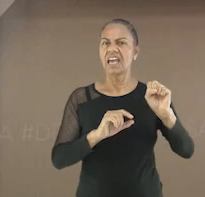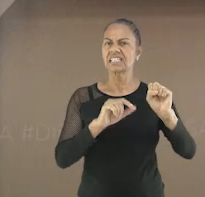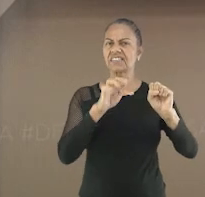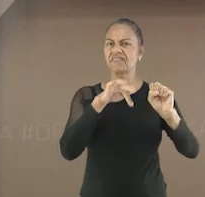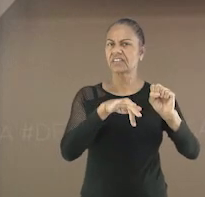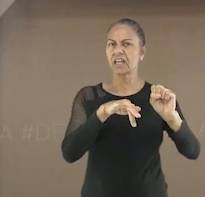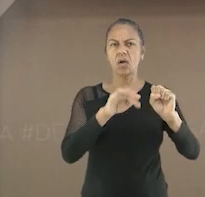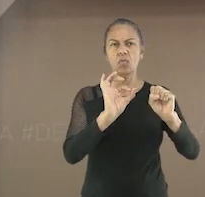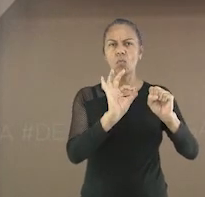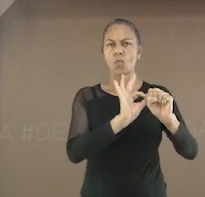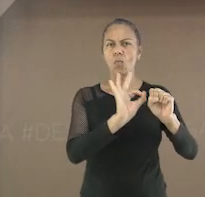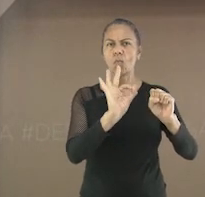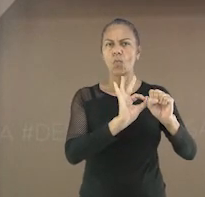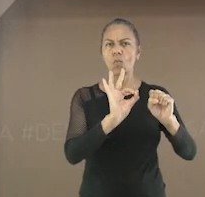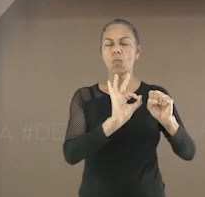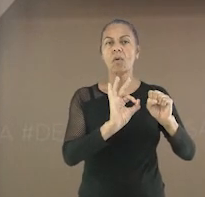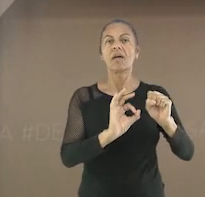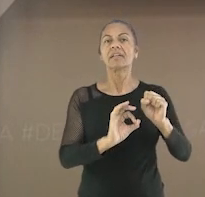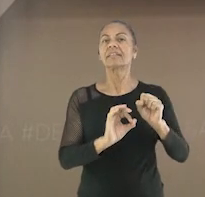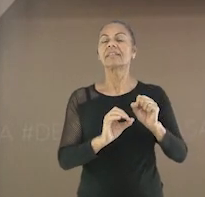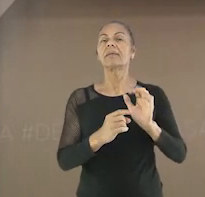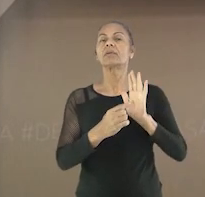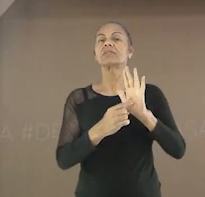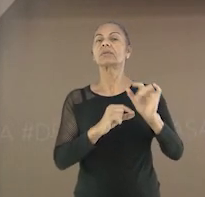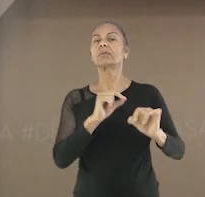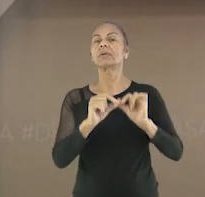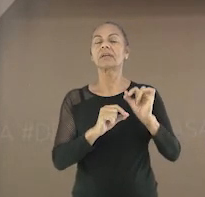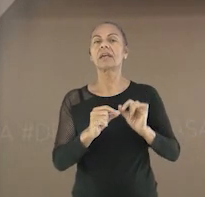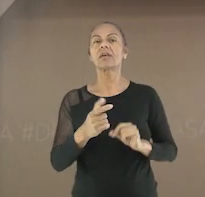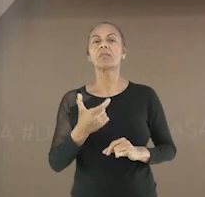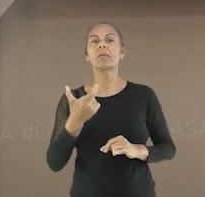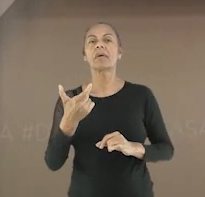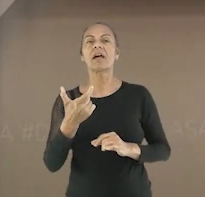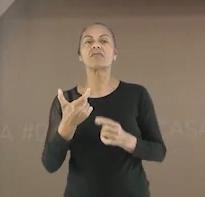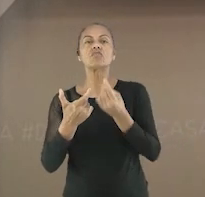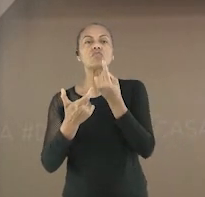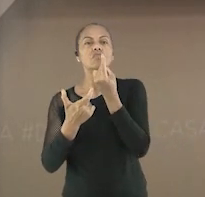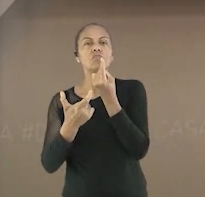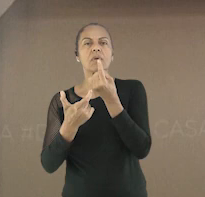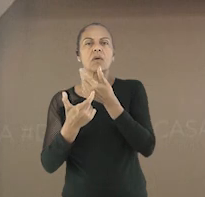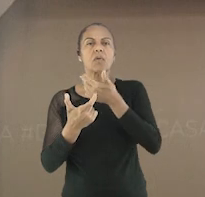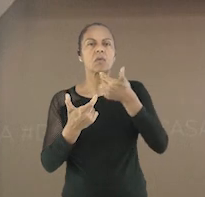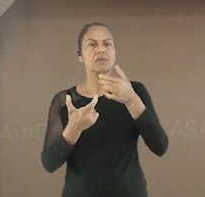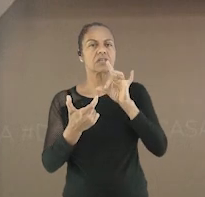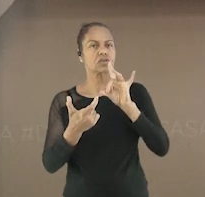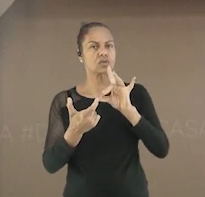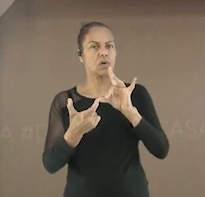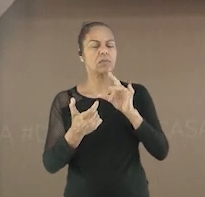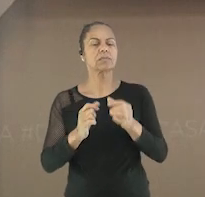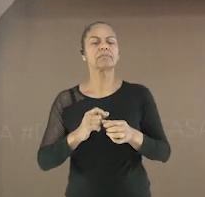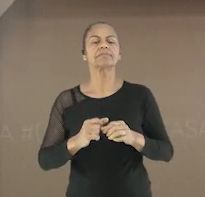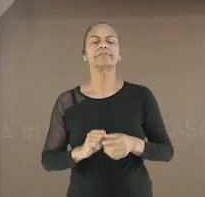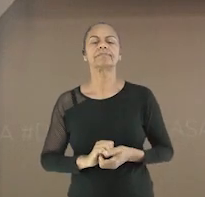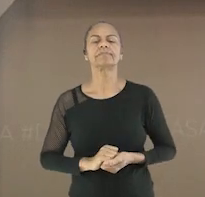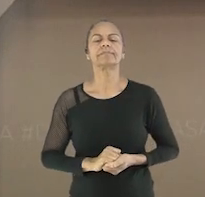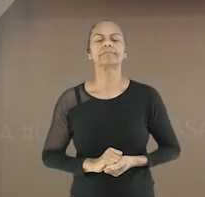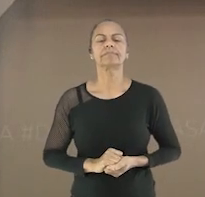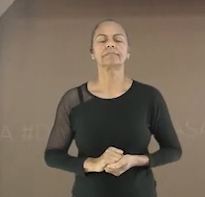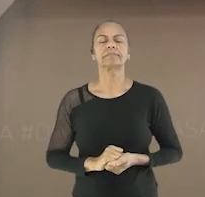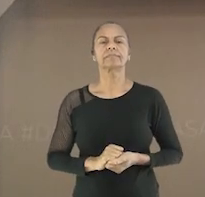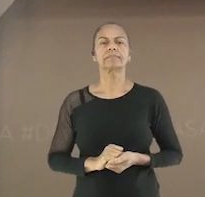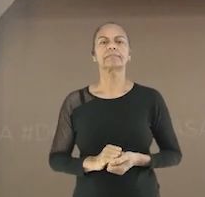termina com S, é singular. Está falando sobre uma coisa só. É uma flexão de